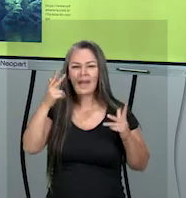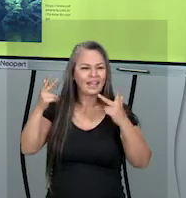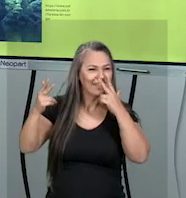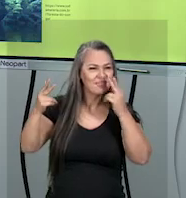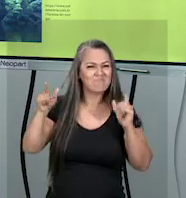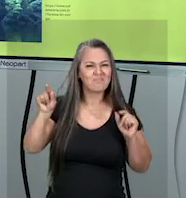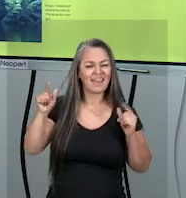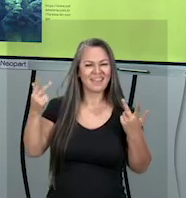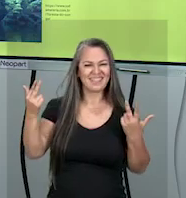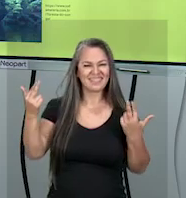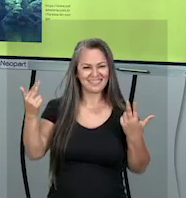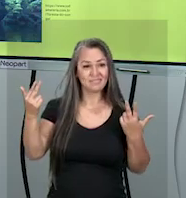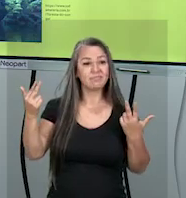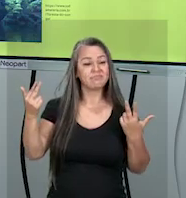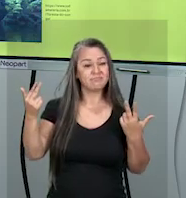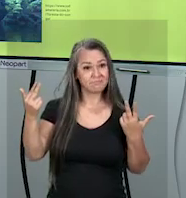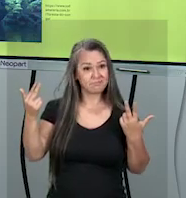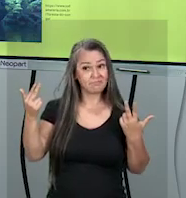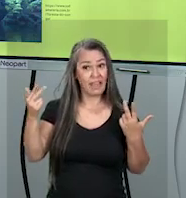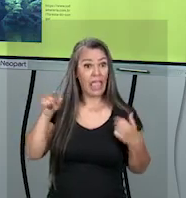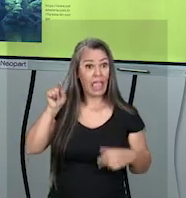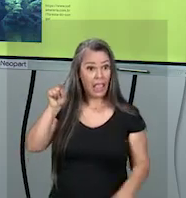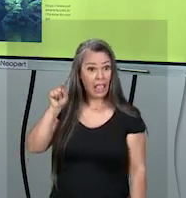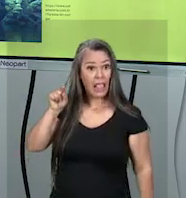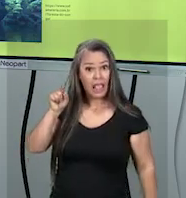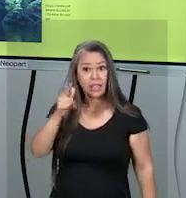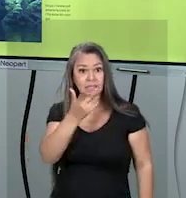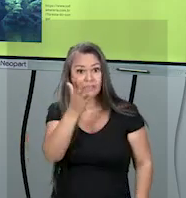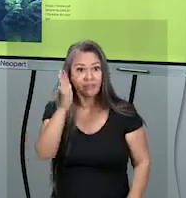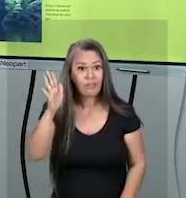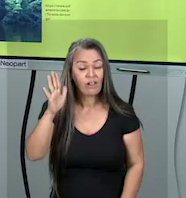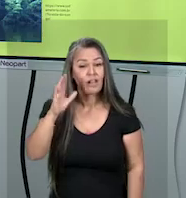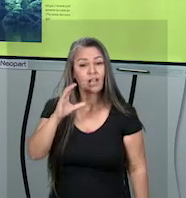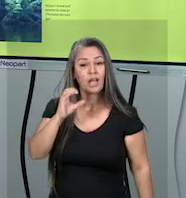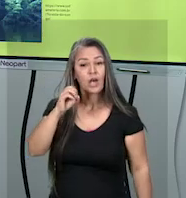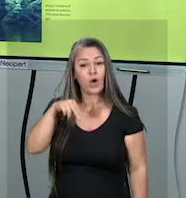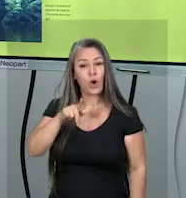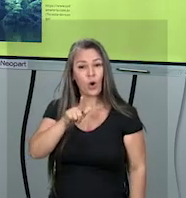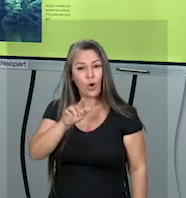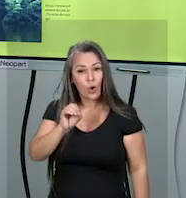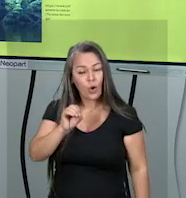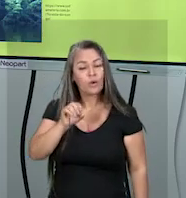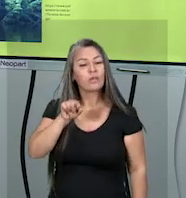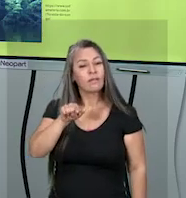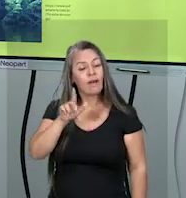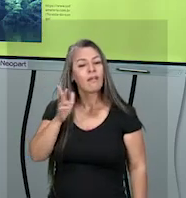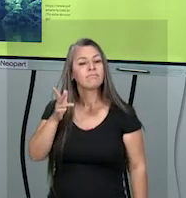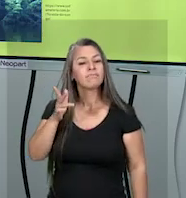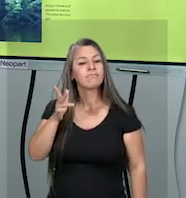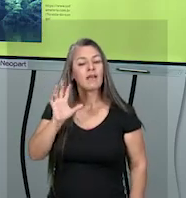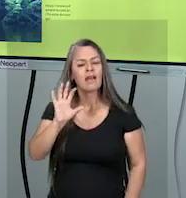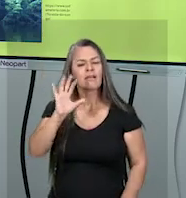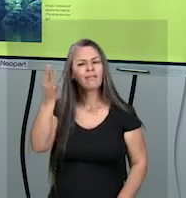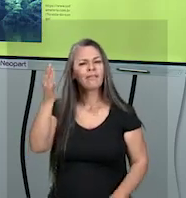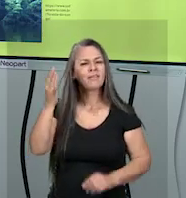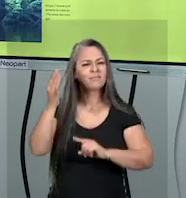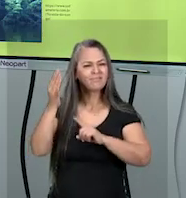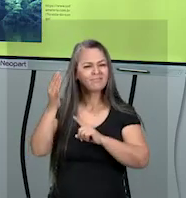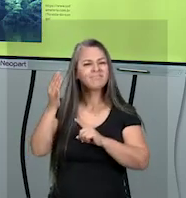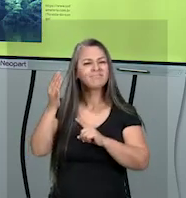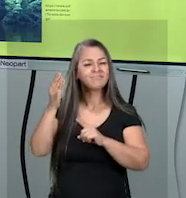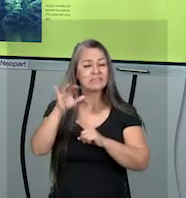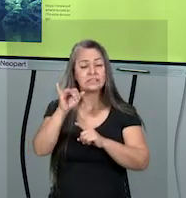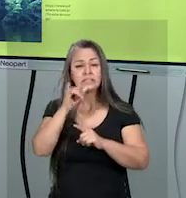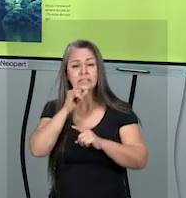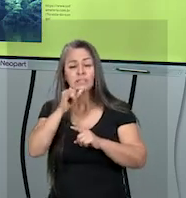a floresta do Congo ela é muitíssimo semelhante à floresta amazônica, as suas características de clima, de quantidade de